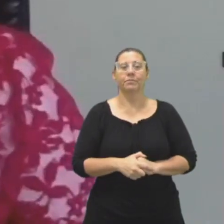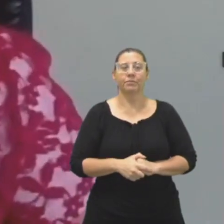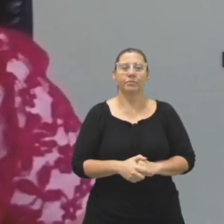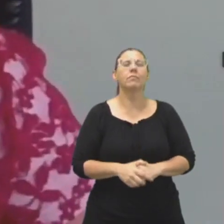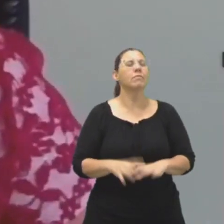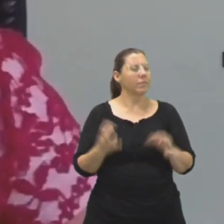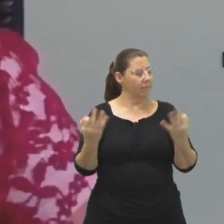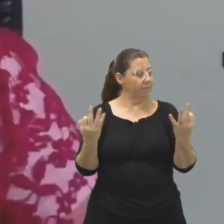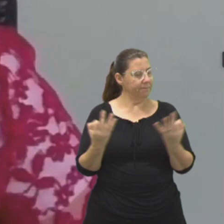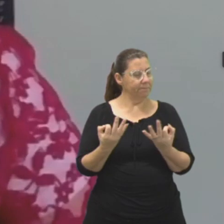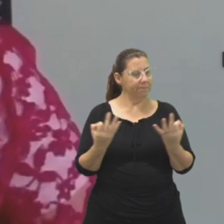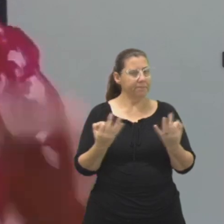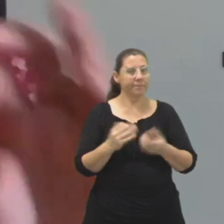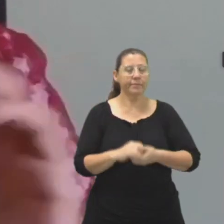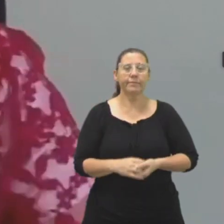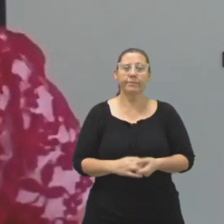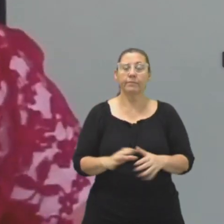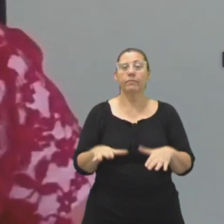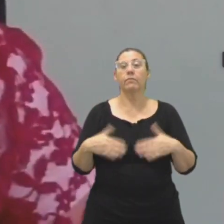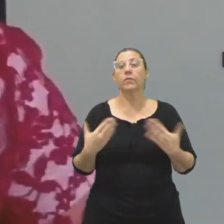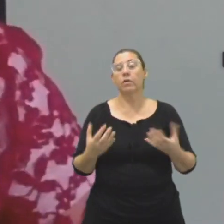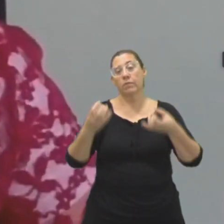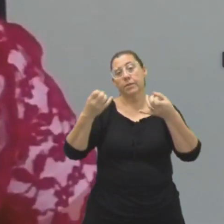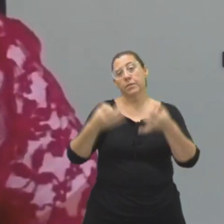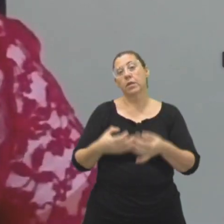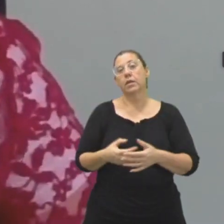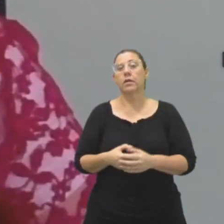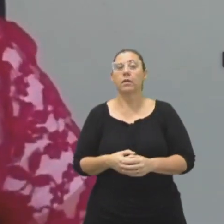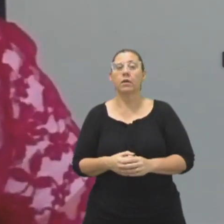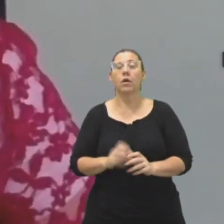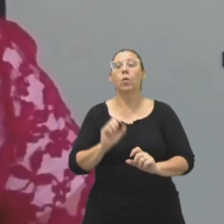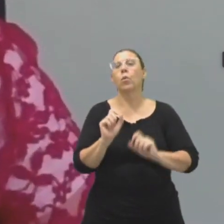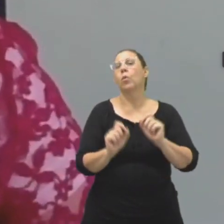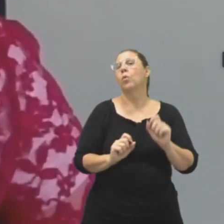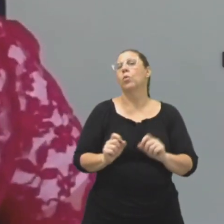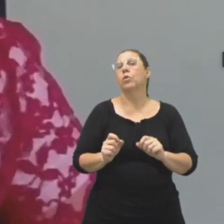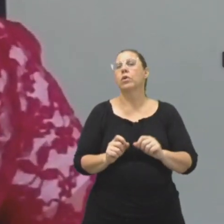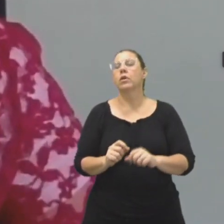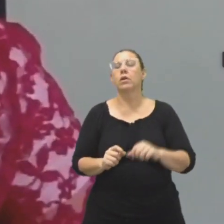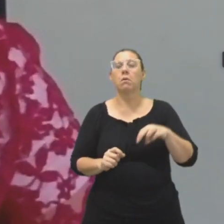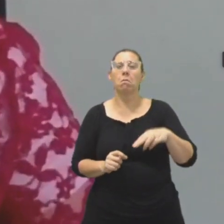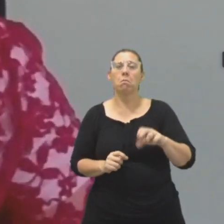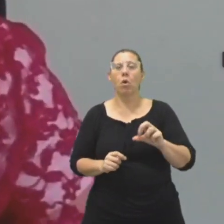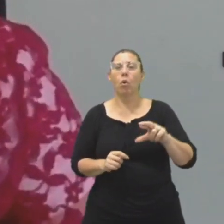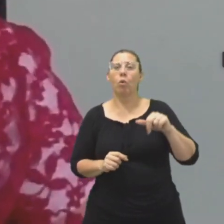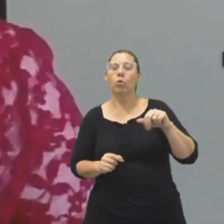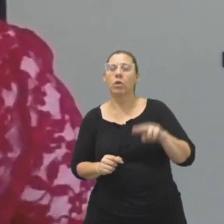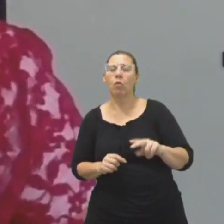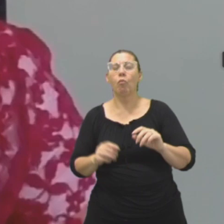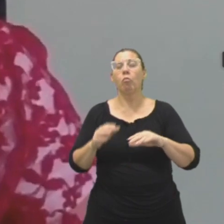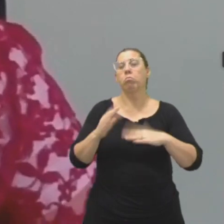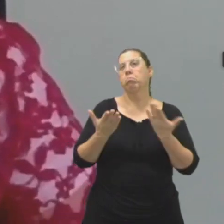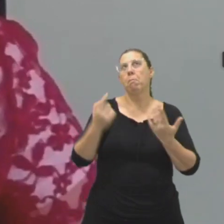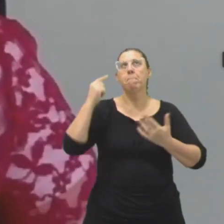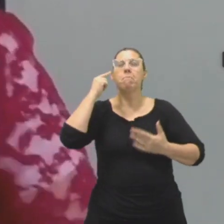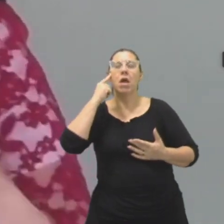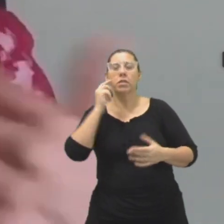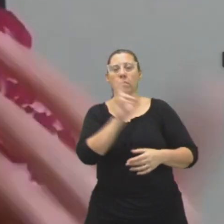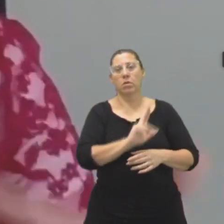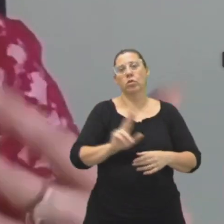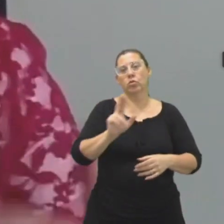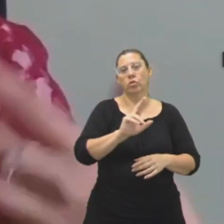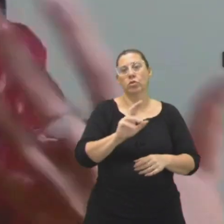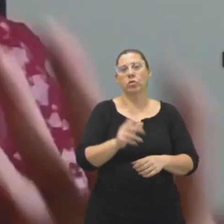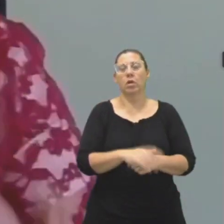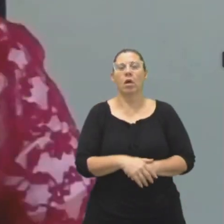Perfeito, professor Ademir. Então, aqui a gente vai falar um pouco do que o Moran pensa nessa utilização do vídeo e o